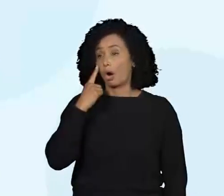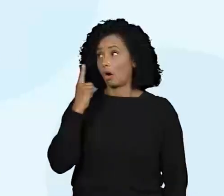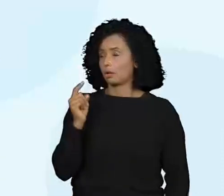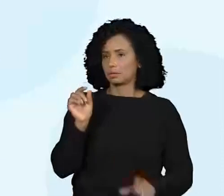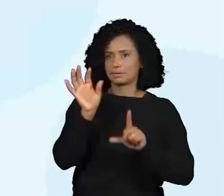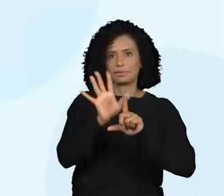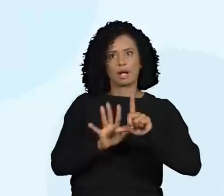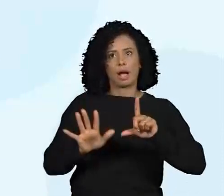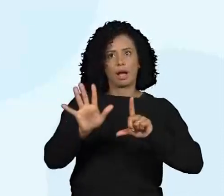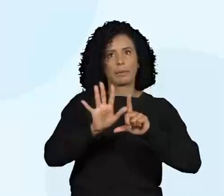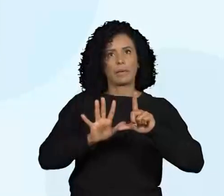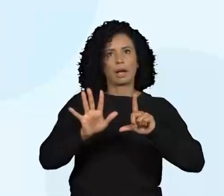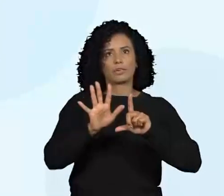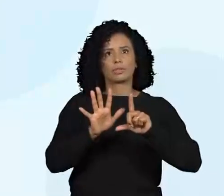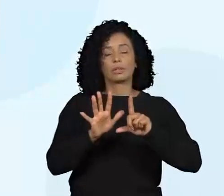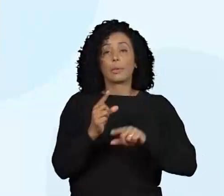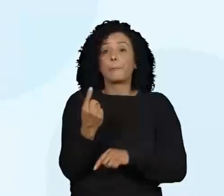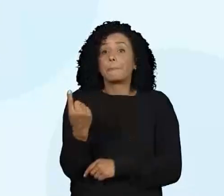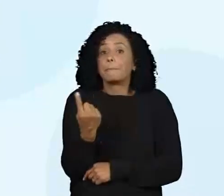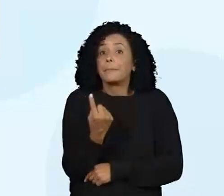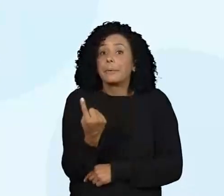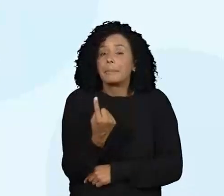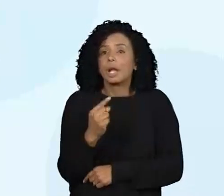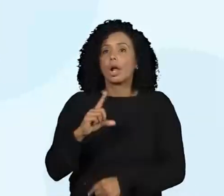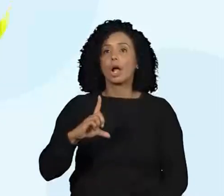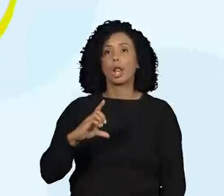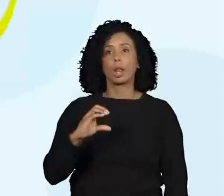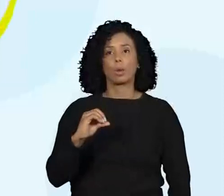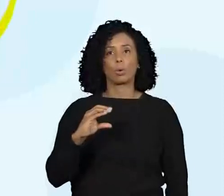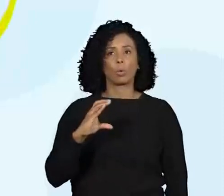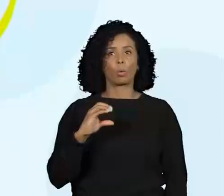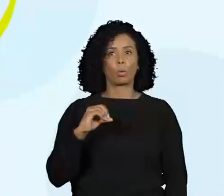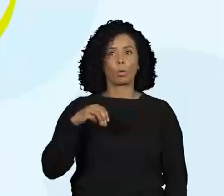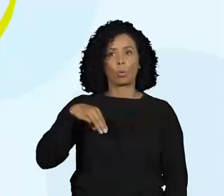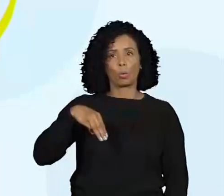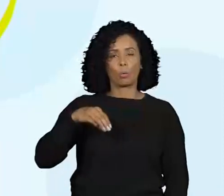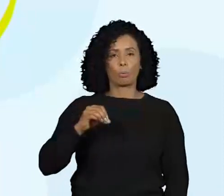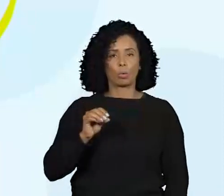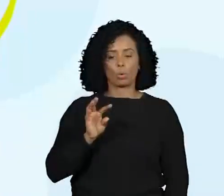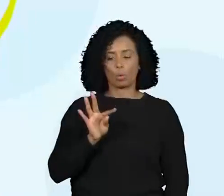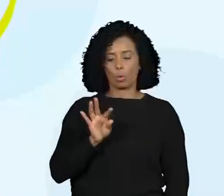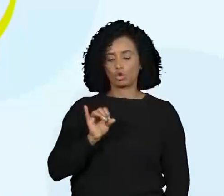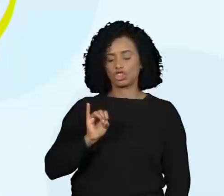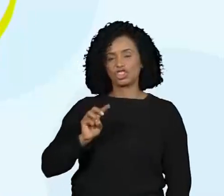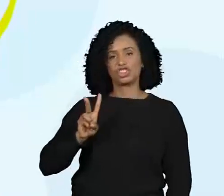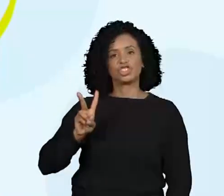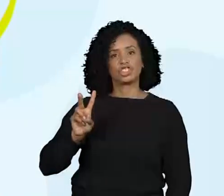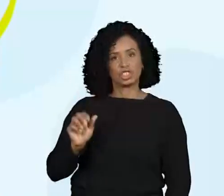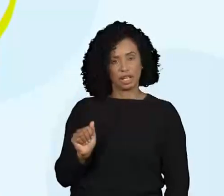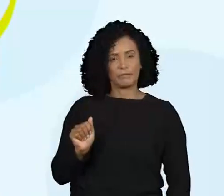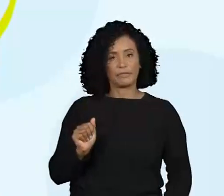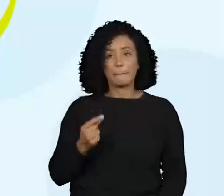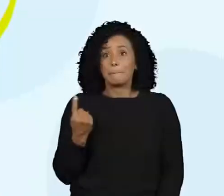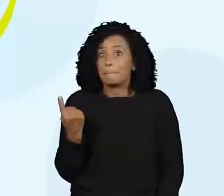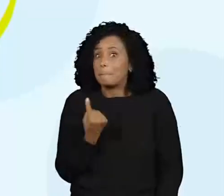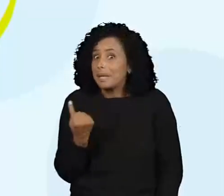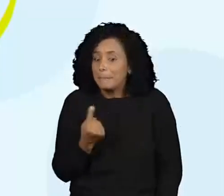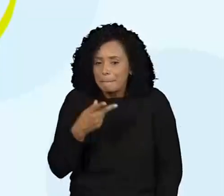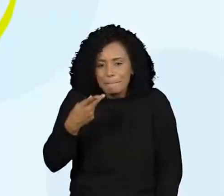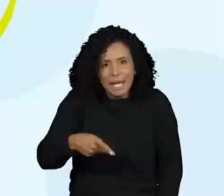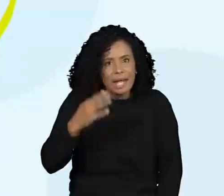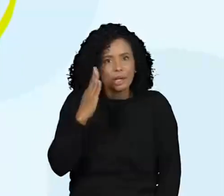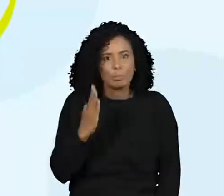da primeira locomotiva do Brasil. a primeira locomotiva do